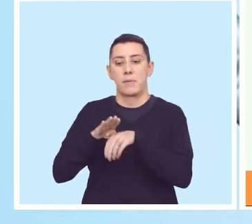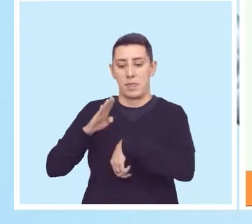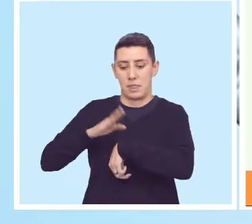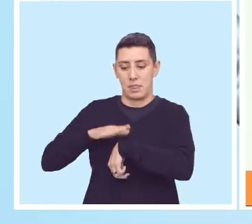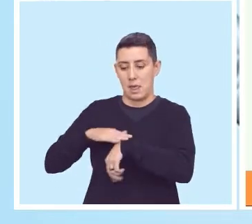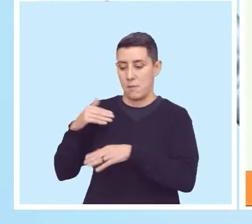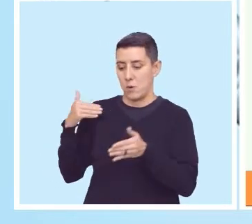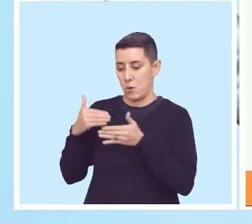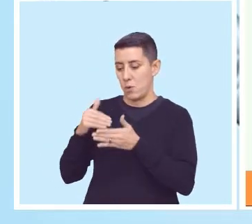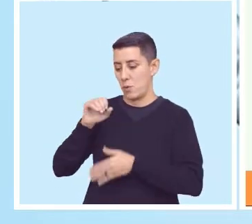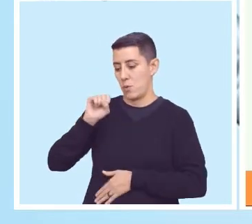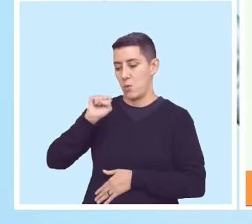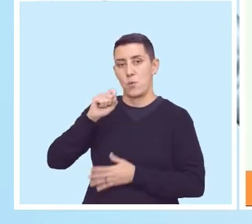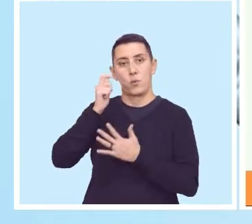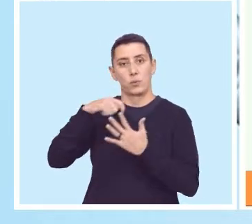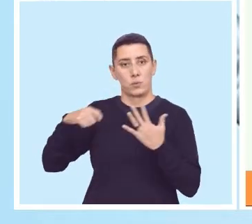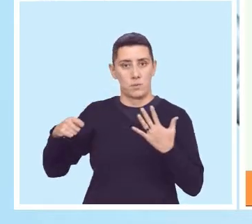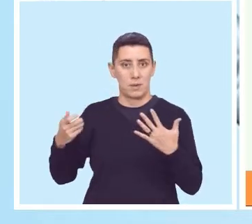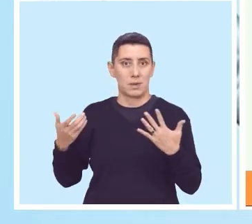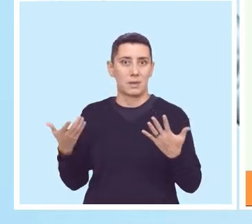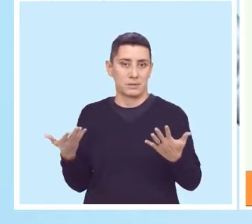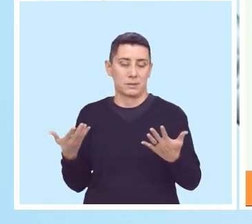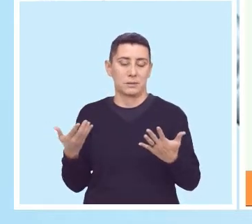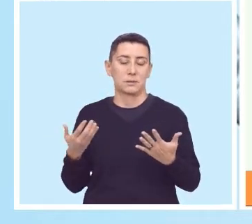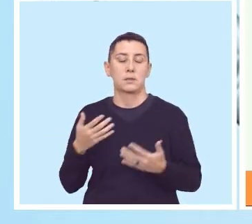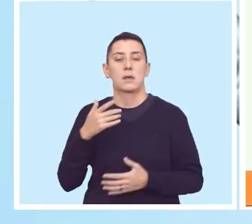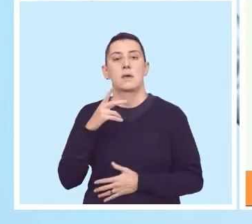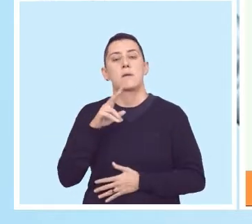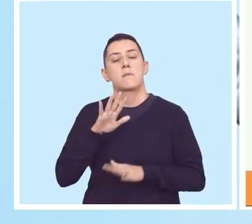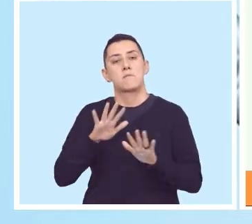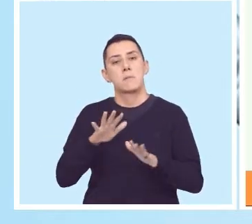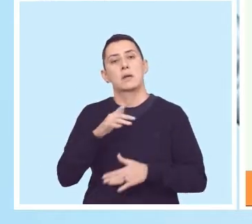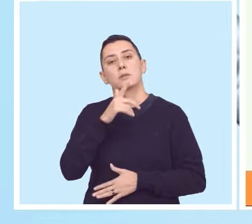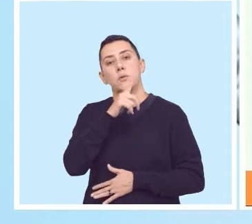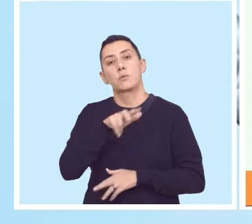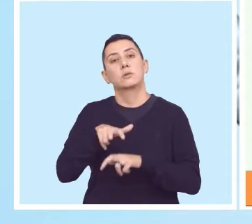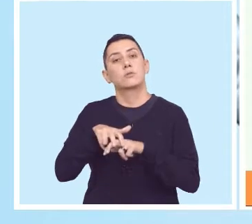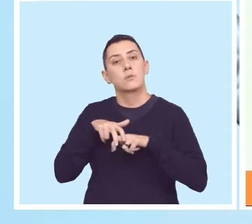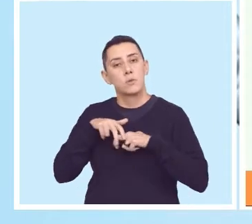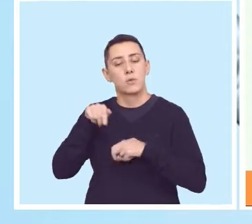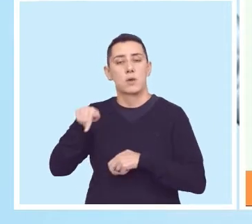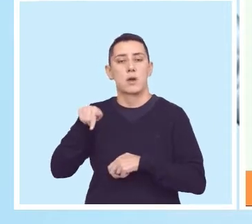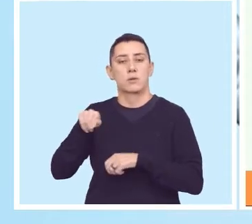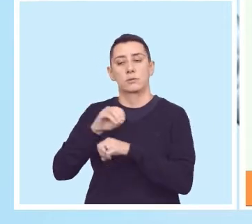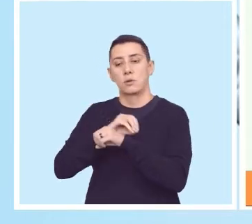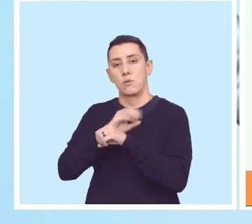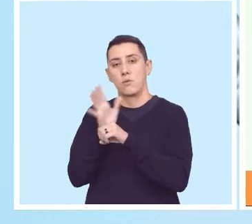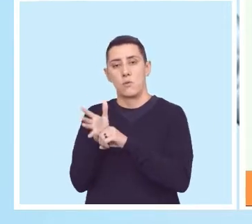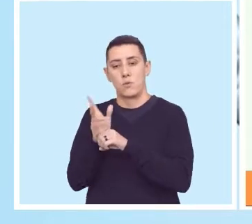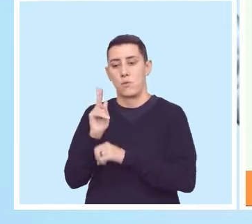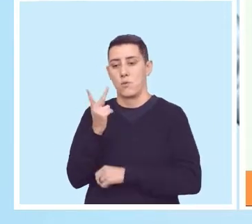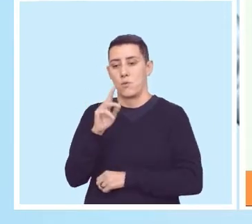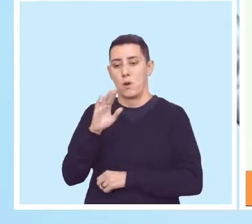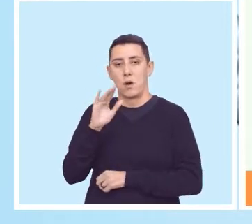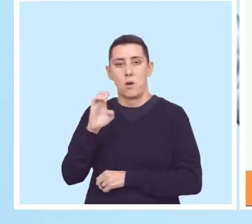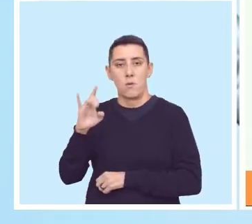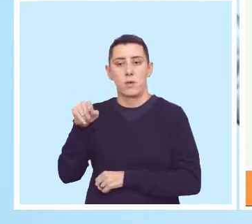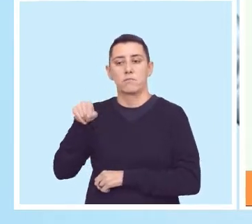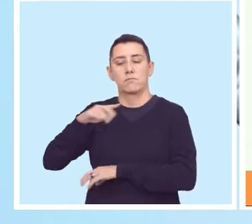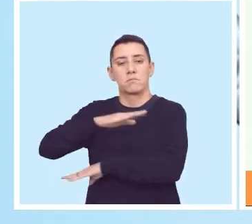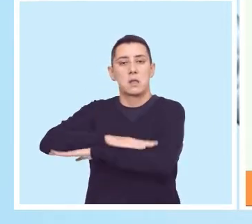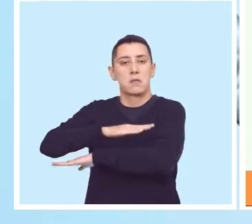tempo, 8 meses durou o projeto, e nós conseguimos graças aos serviços da plataforma. Nós